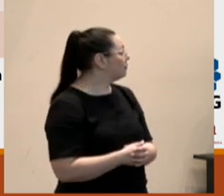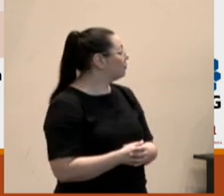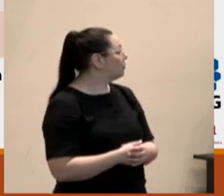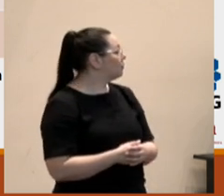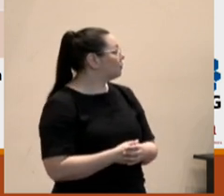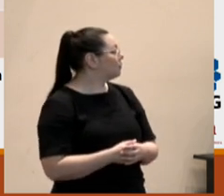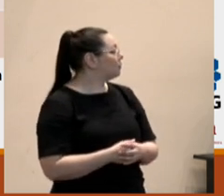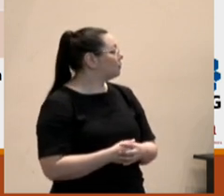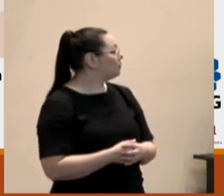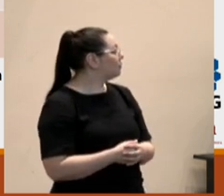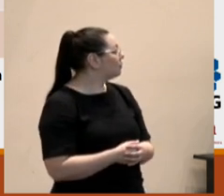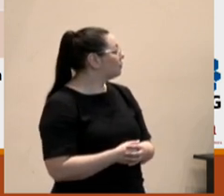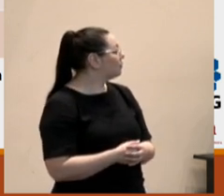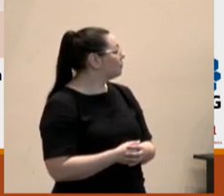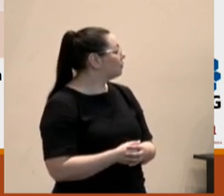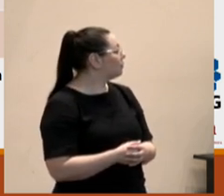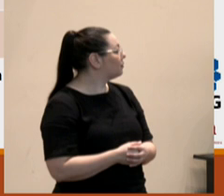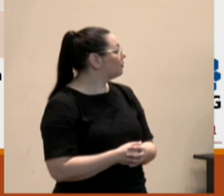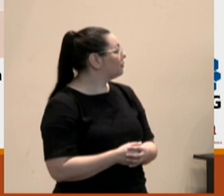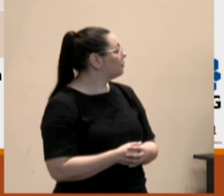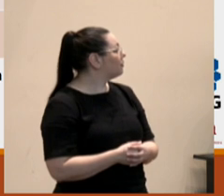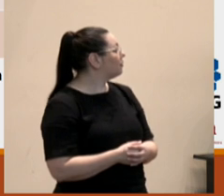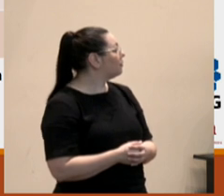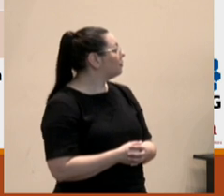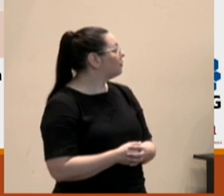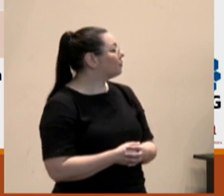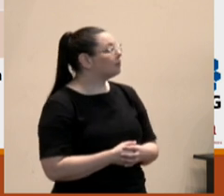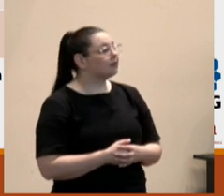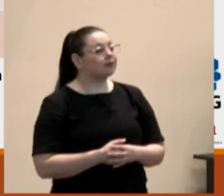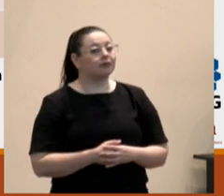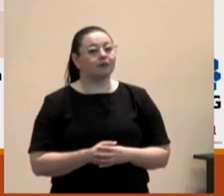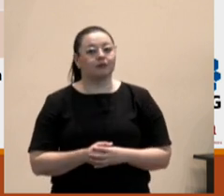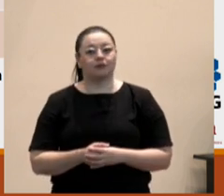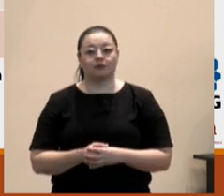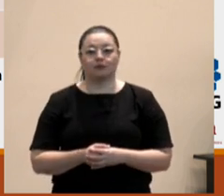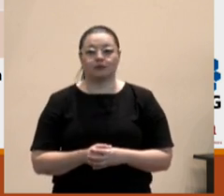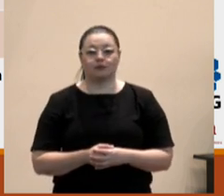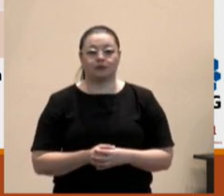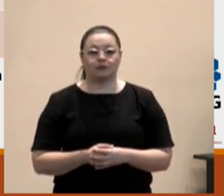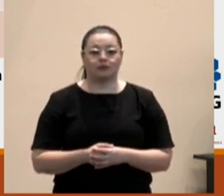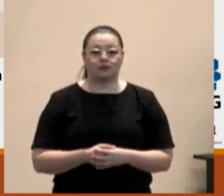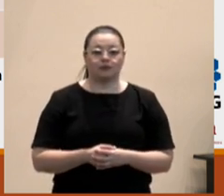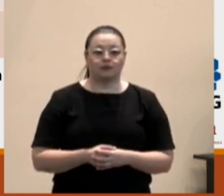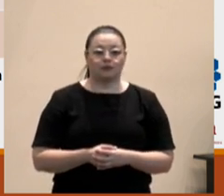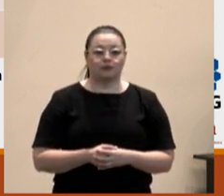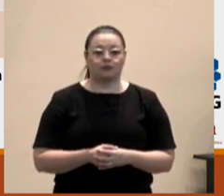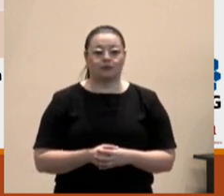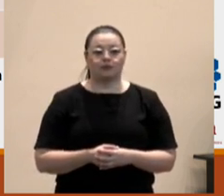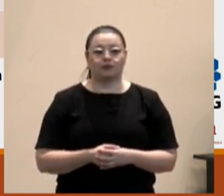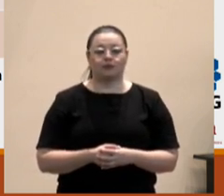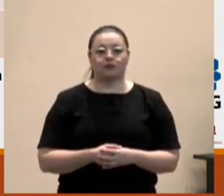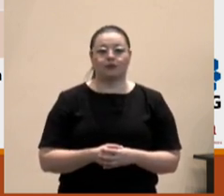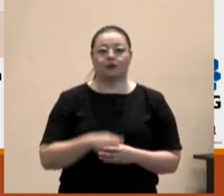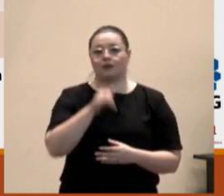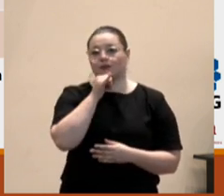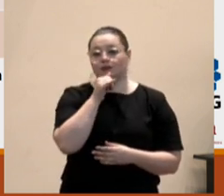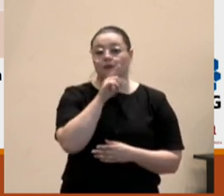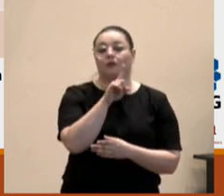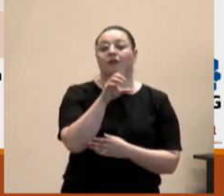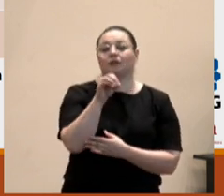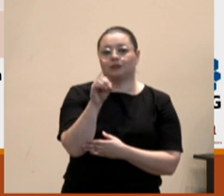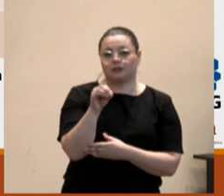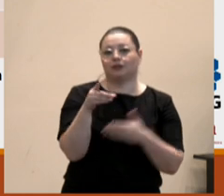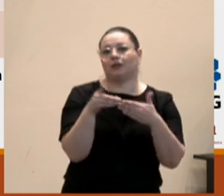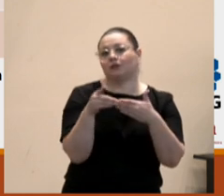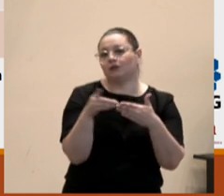outras coisas, que, né, lá está uma complicação atualmente, né, e 100 dólares nos Estados Unidos compra outras coisas. Então, é pegar